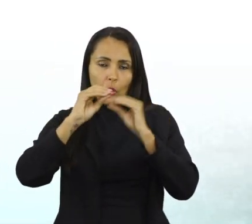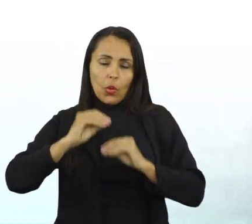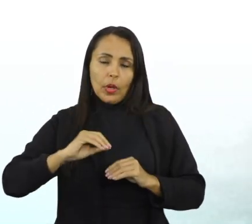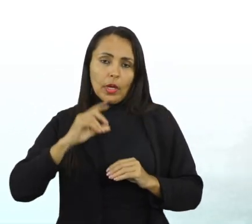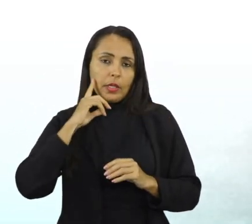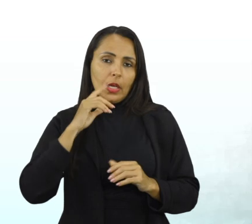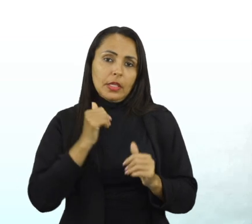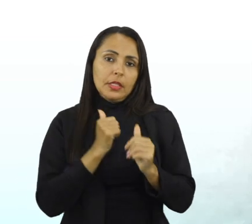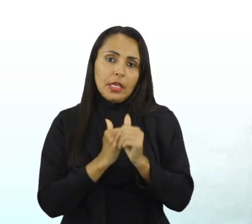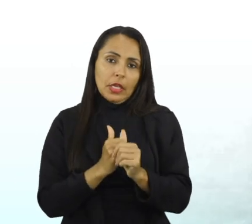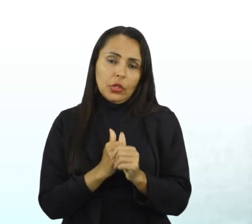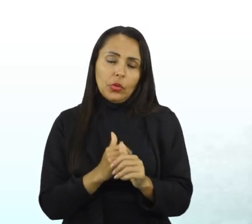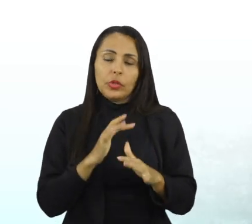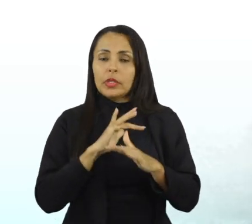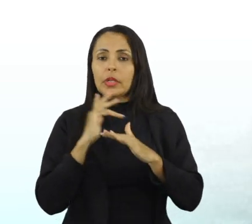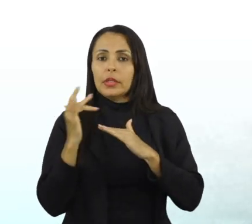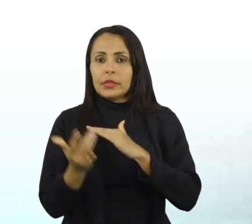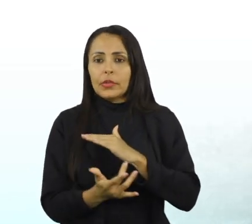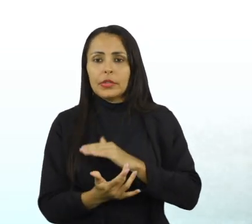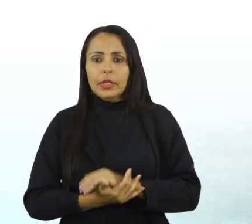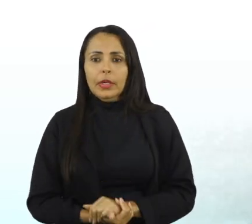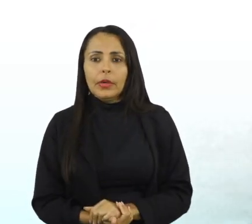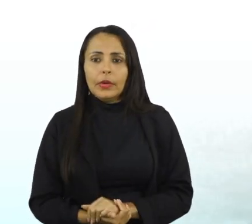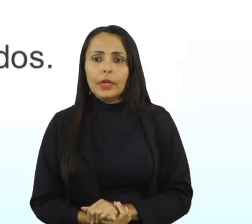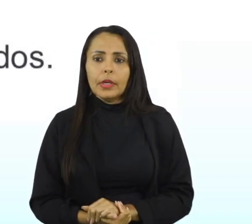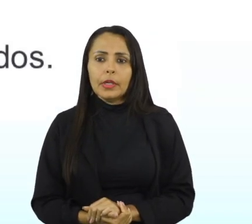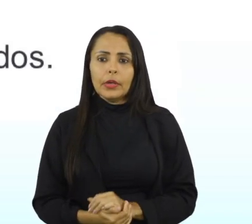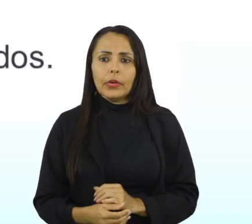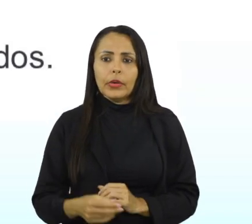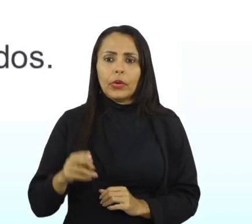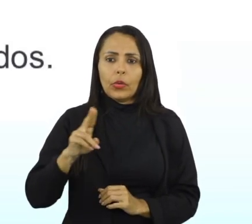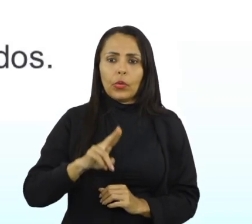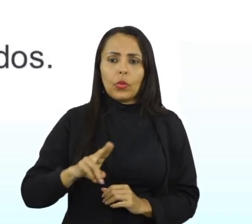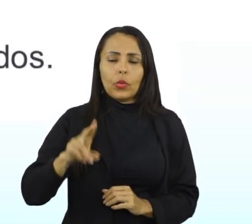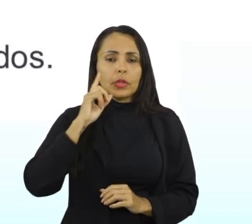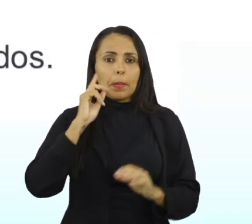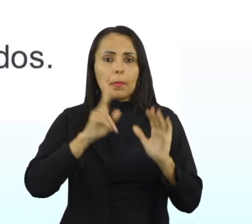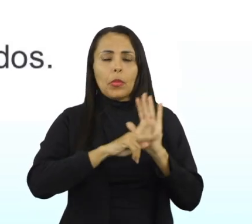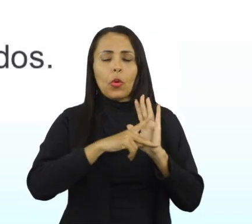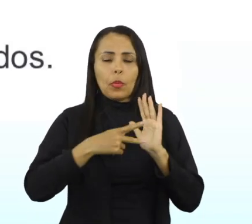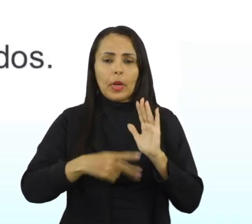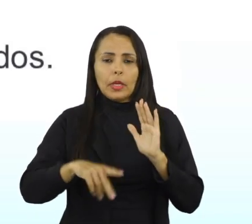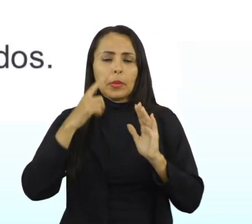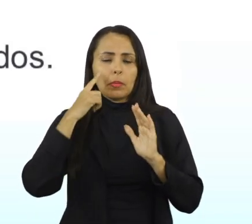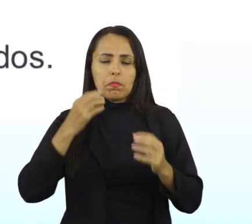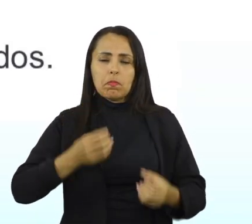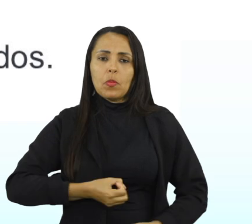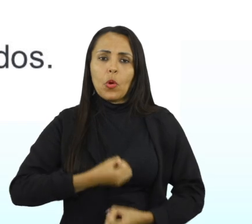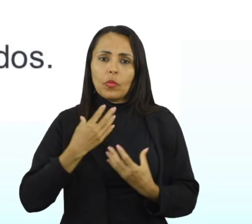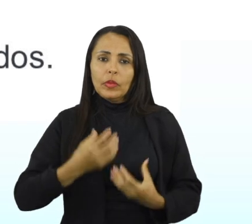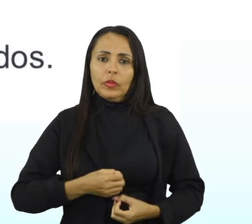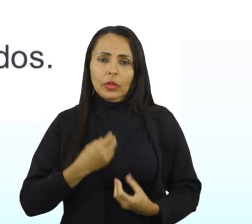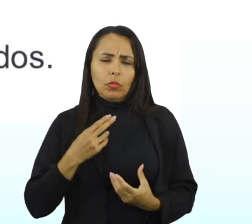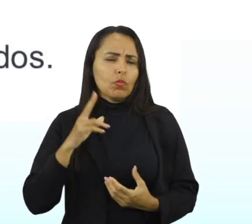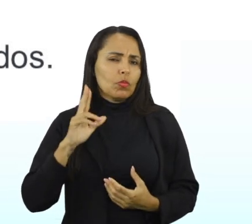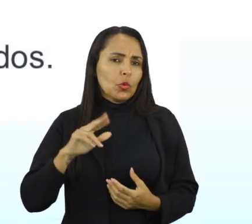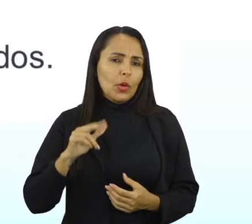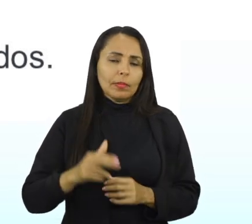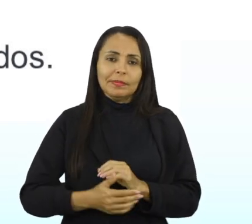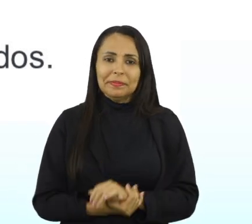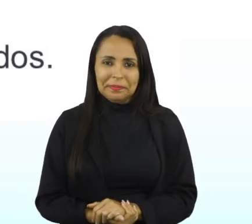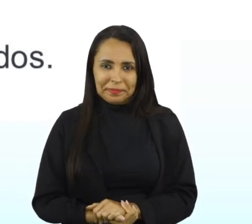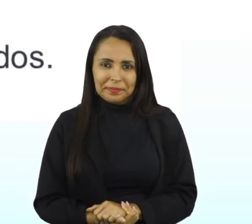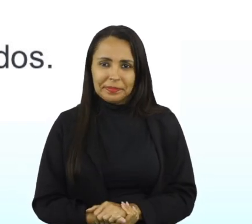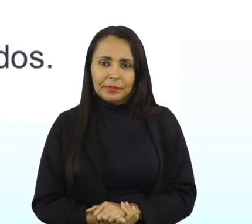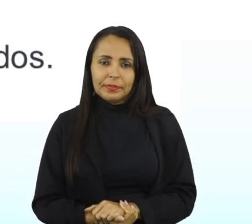uma postagem dirigida aos seus seguidores na rede social. Então, o autor utiliza uma linguagem própria de manifestações poéticas?